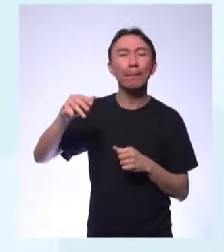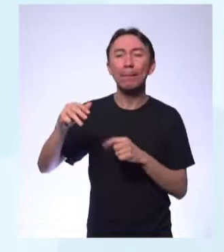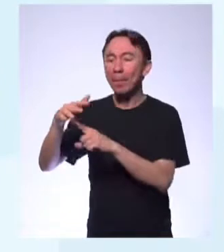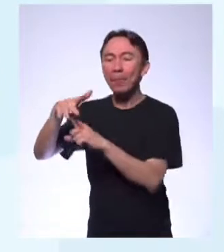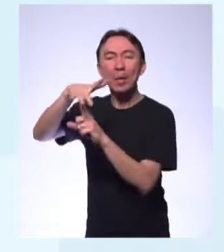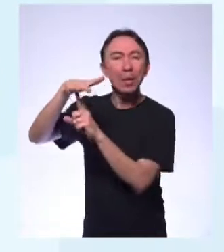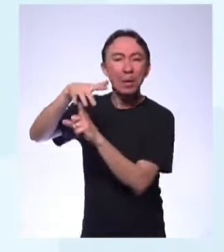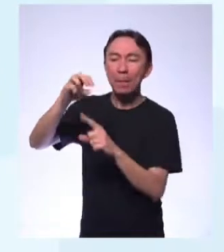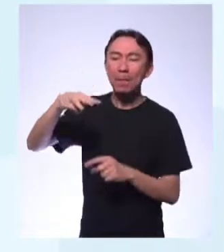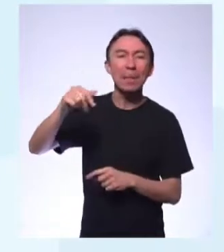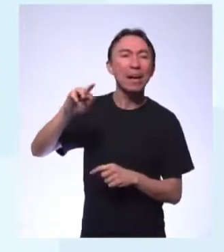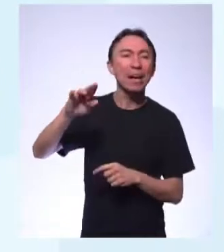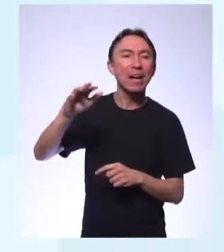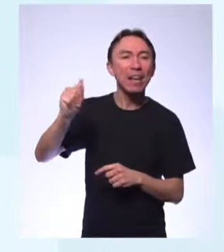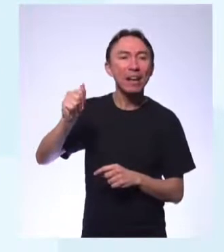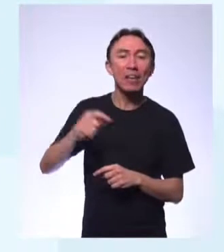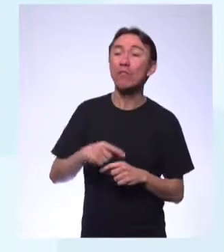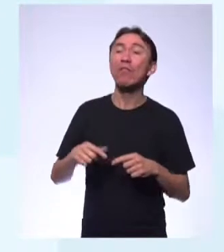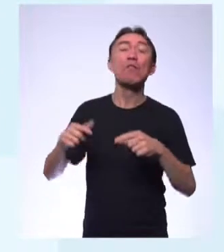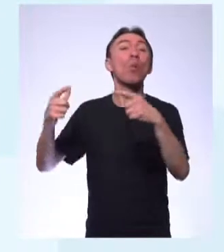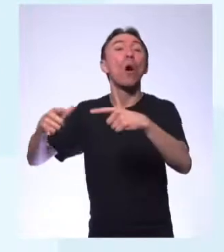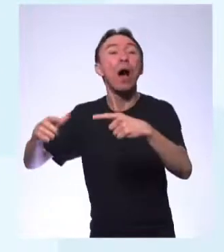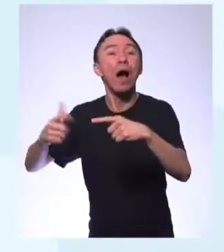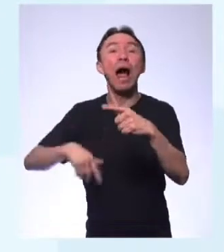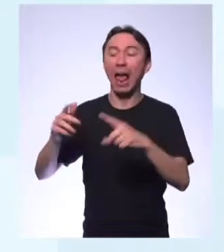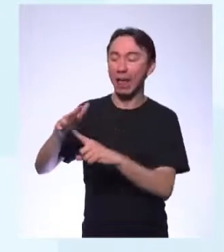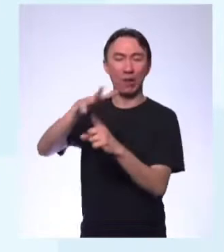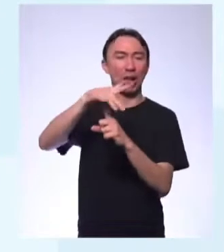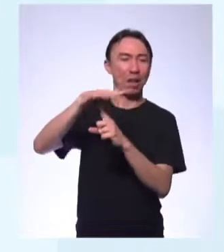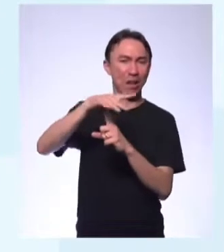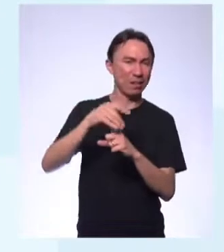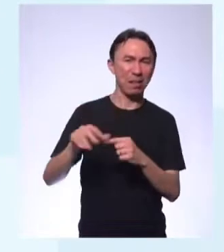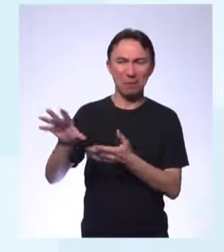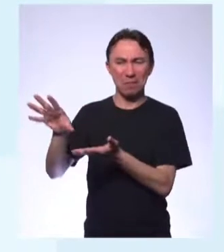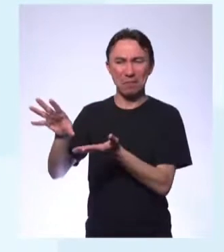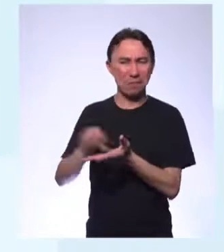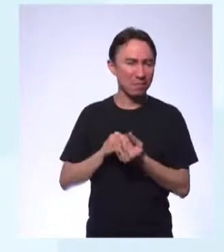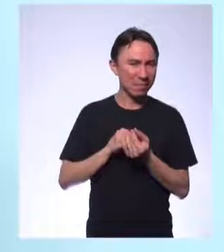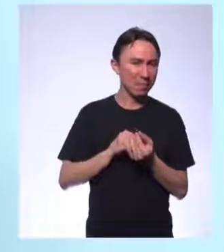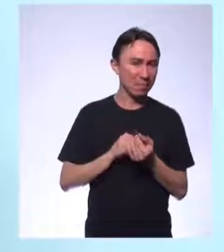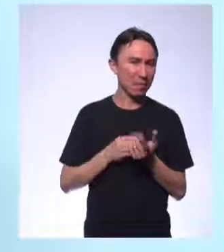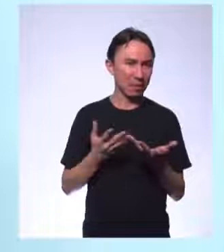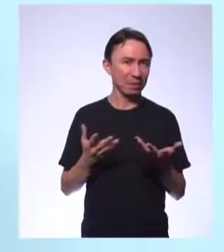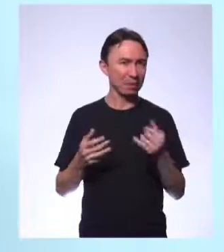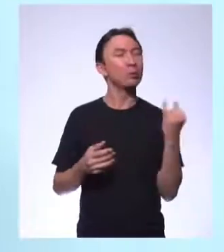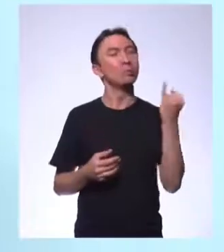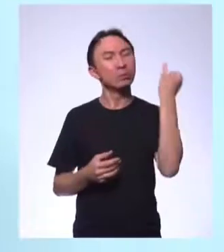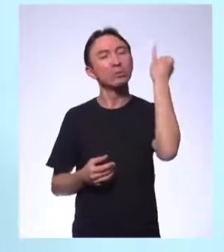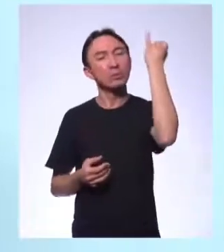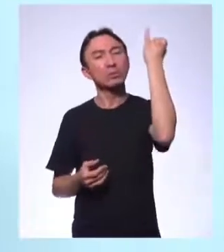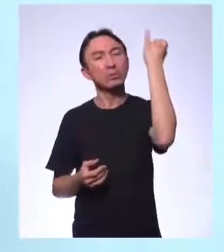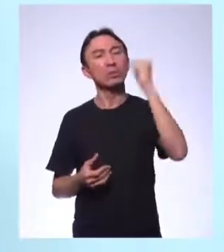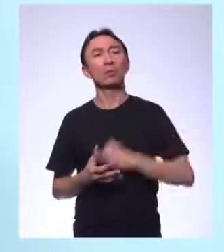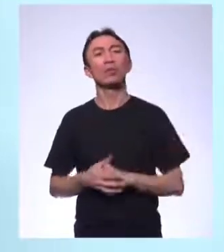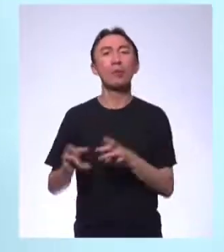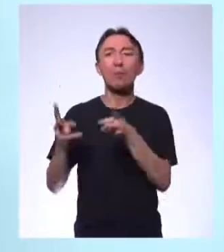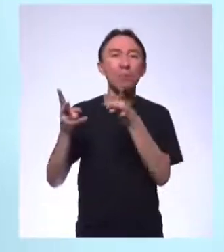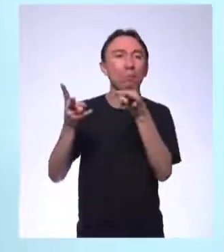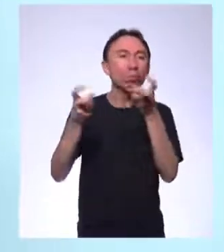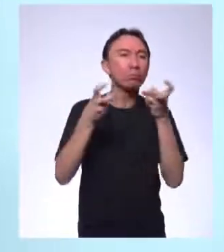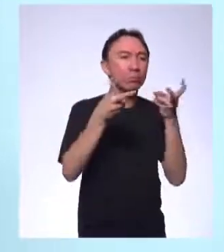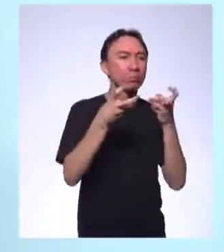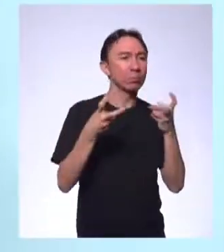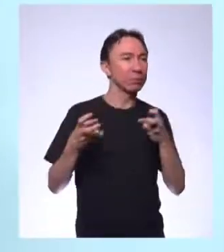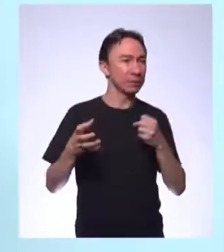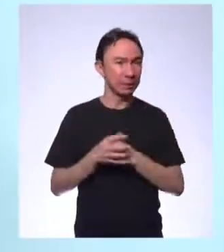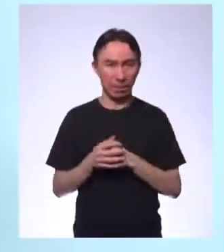feira? Quem foi à feira? Maria. Ou para onde ela foi? Foi A à feira. feira, Então isso. é mais do mesmo. Mas É era importante, né? necessário Importante. identificar quais os